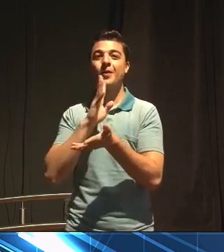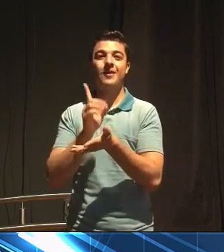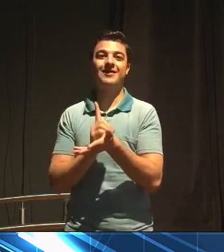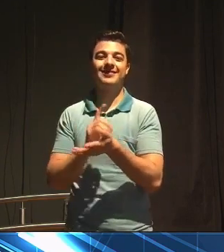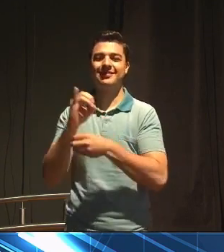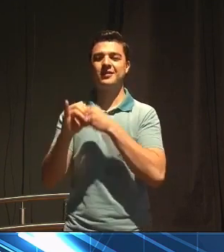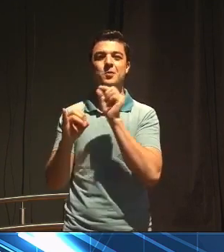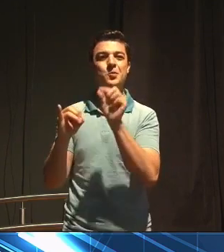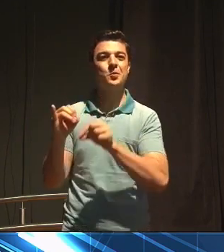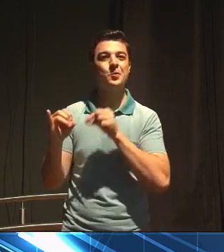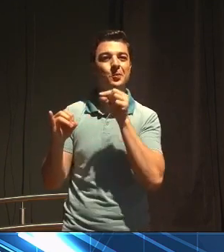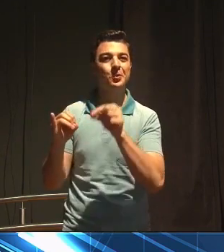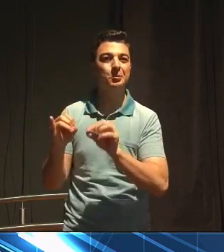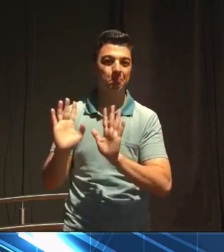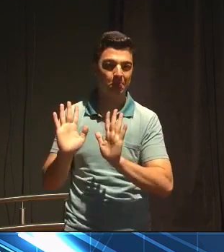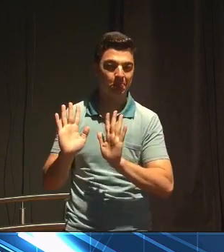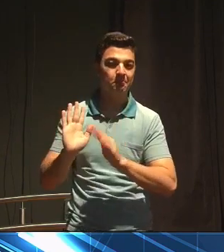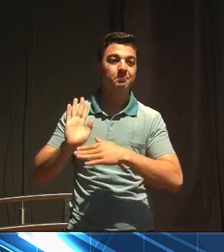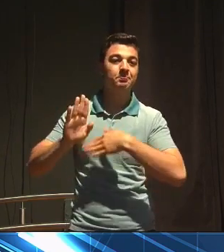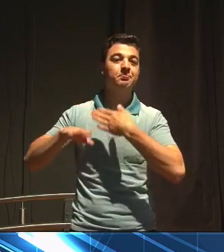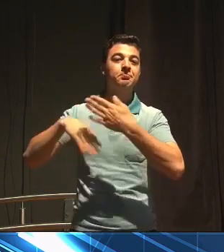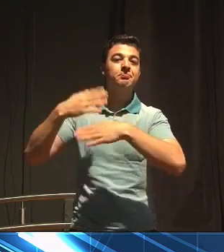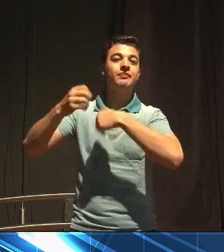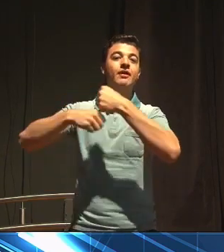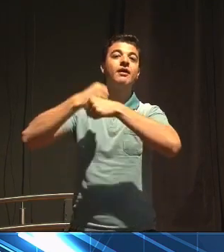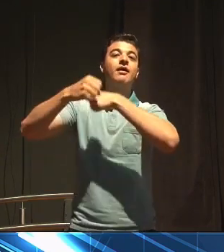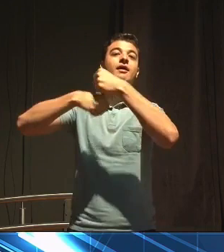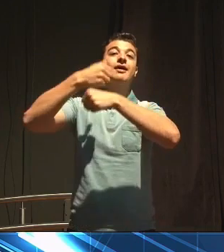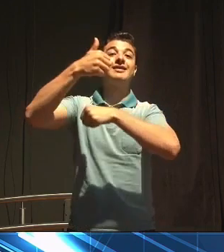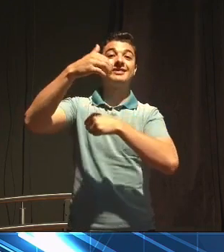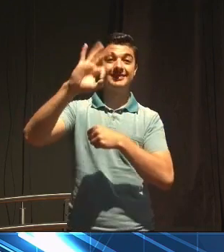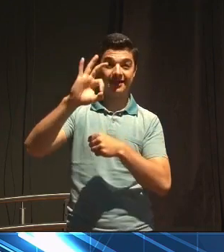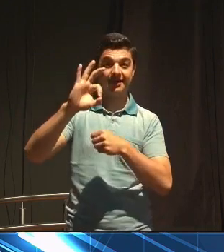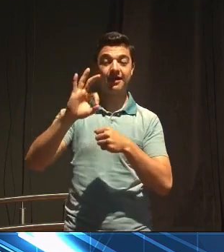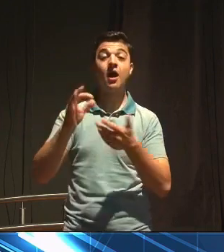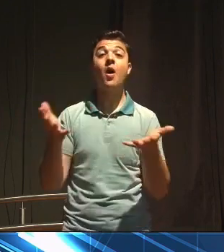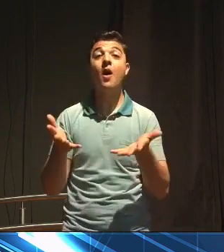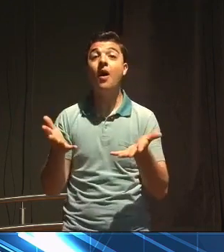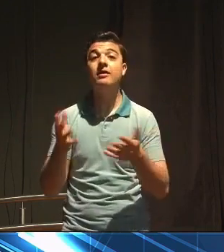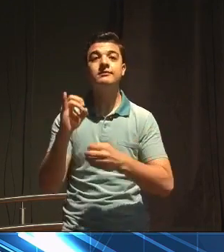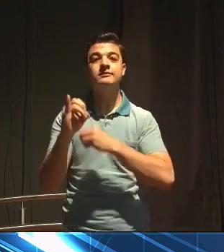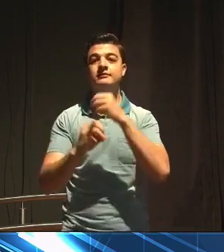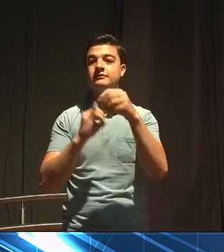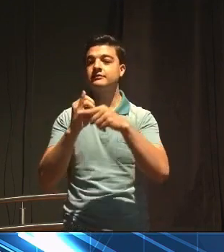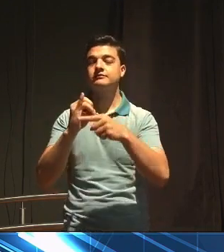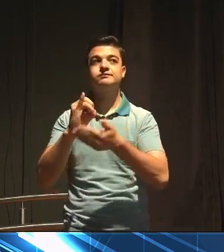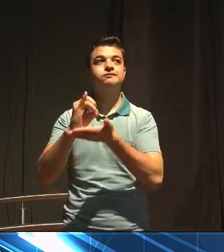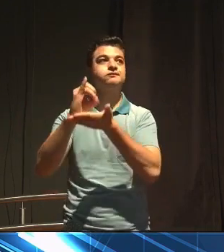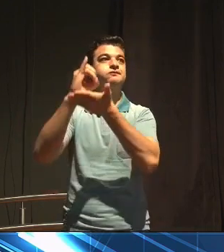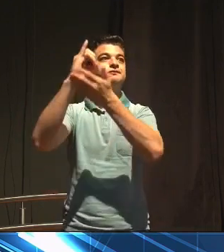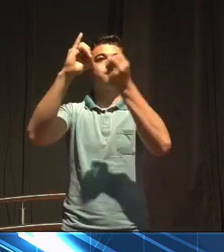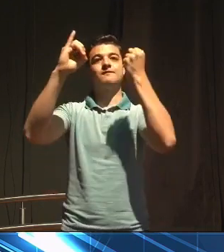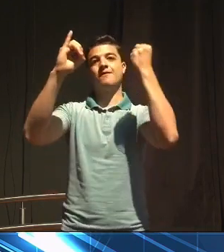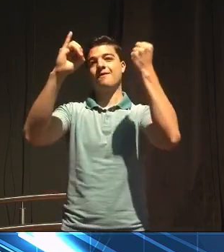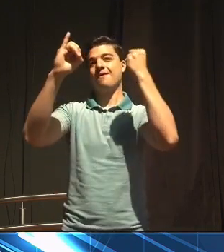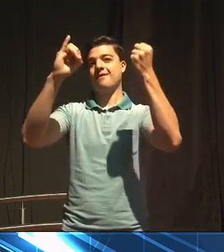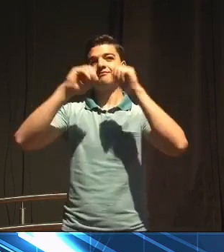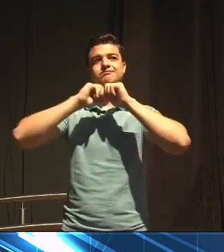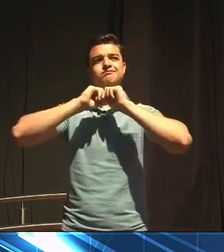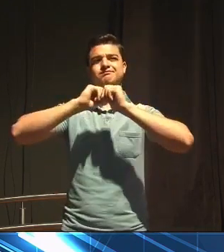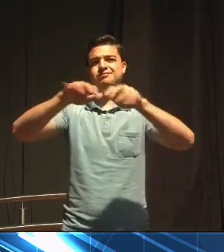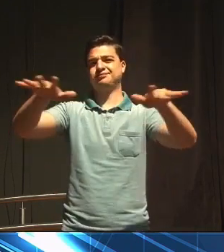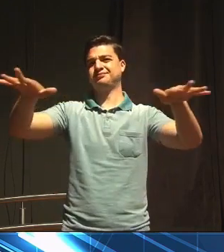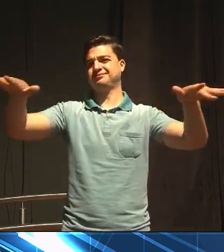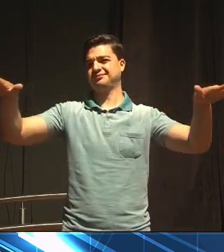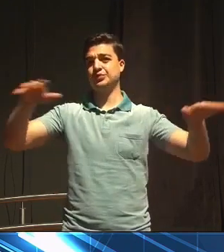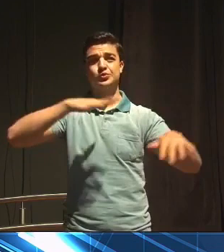ali evoluindo para utilizar cada vez mais esses meios para nossa comunicação, principalmente pessoal. Então, quando começaram